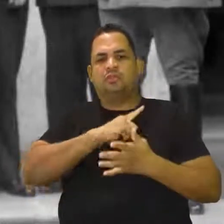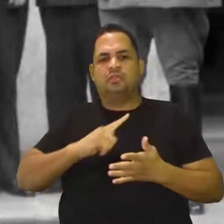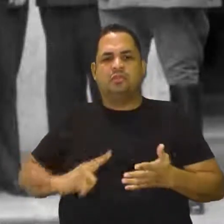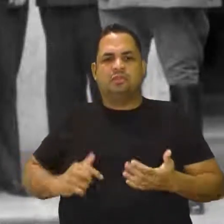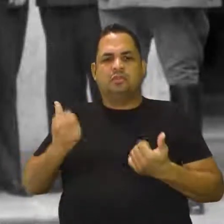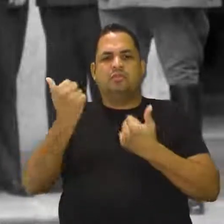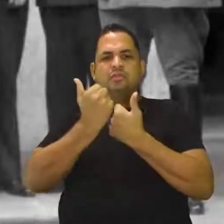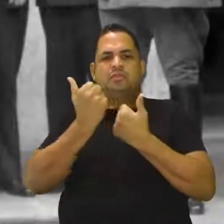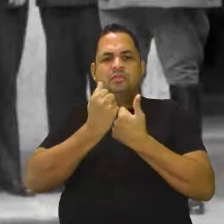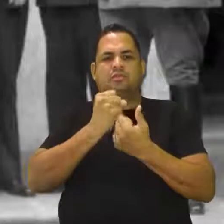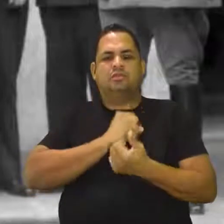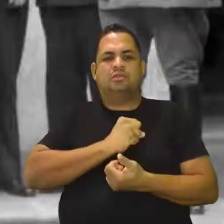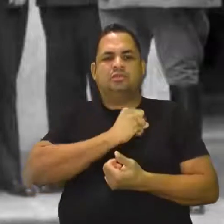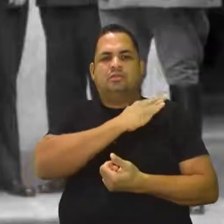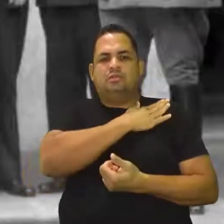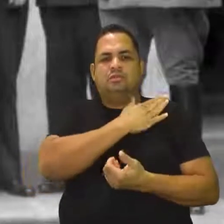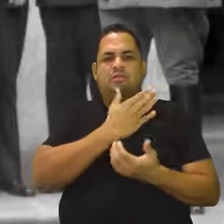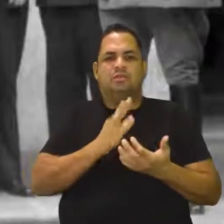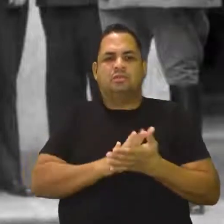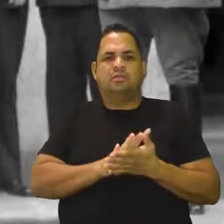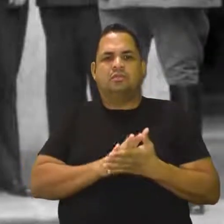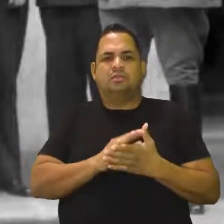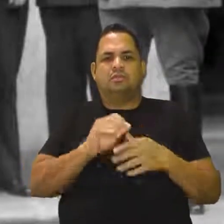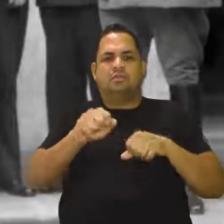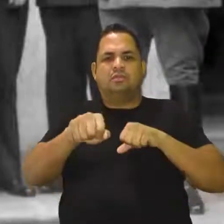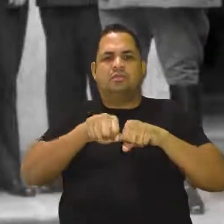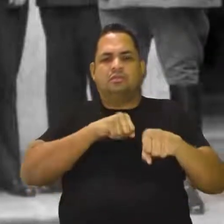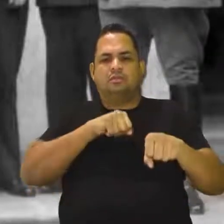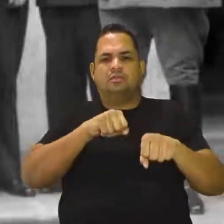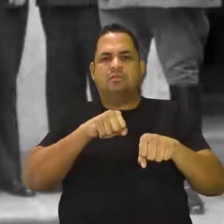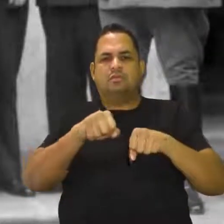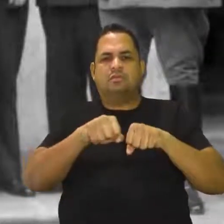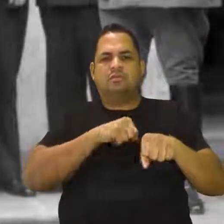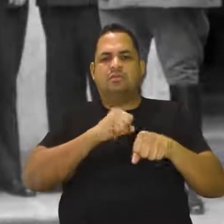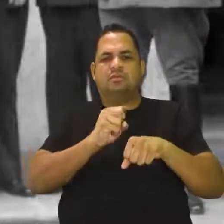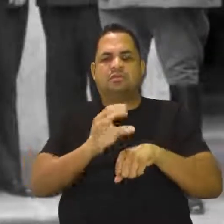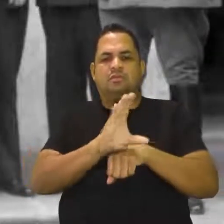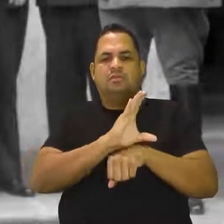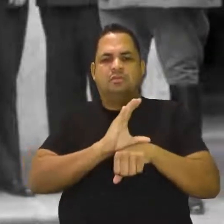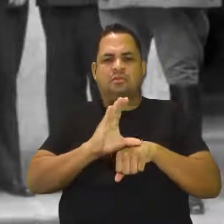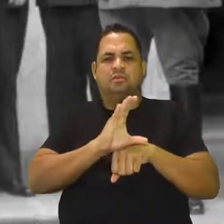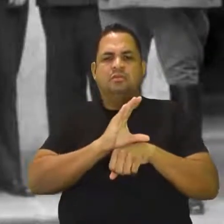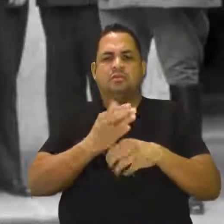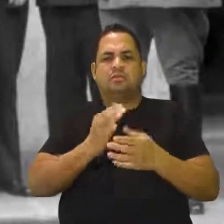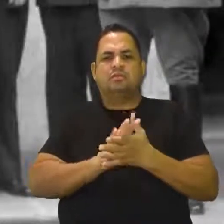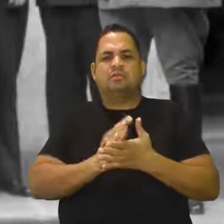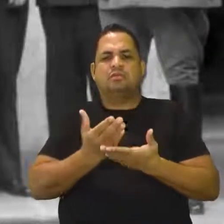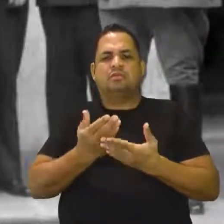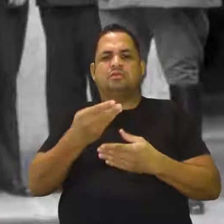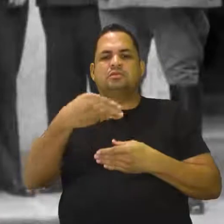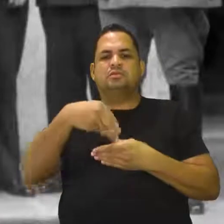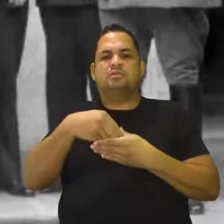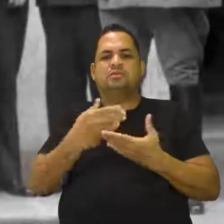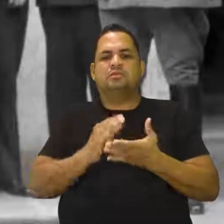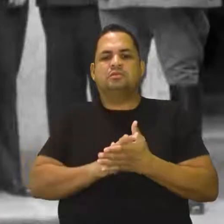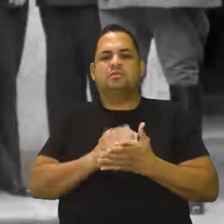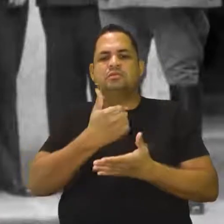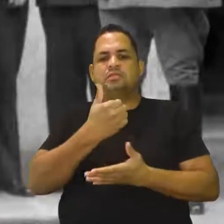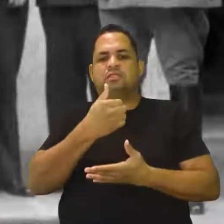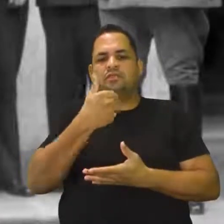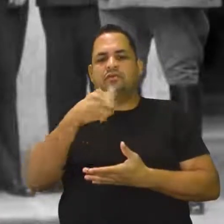substitui por militares, e ele rasga a Constituição que estava em vigor, que era a Constituição